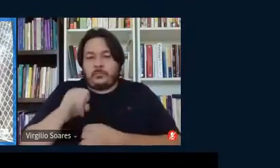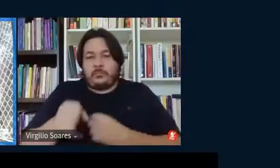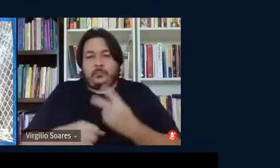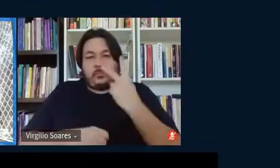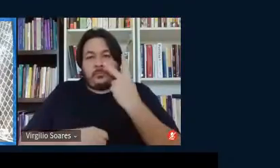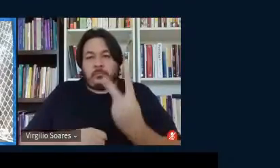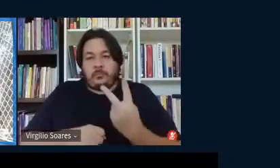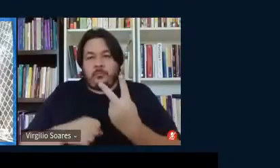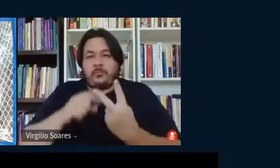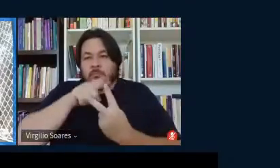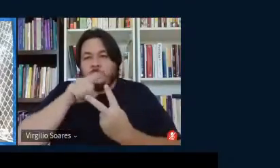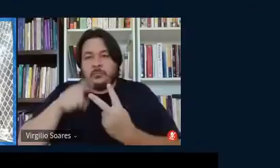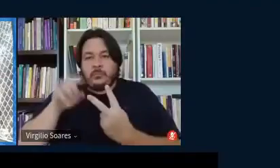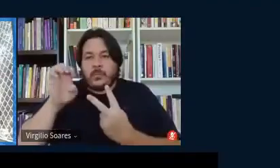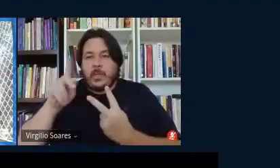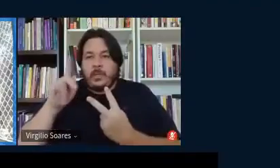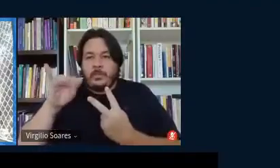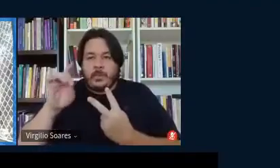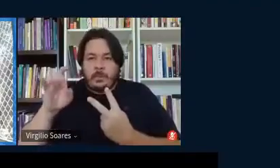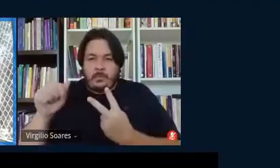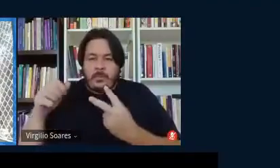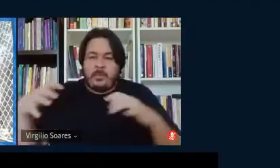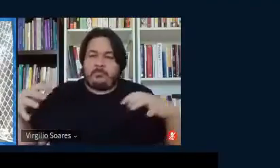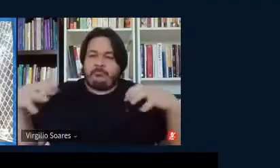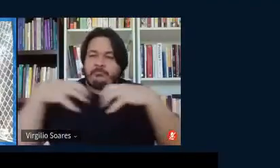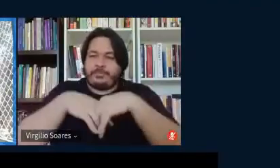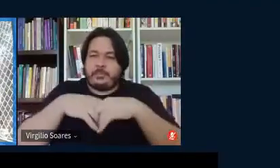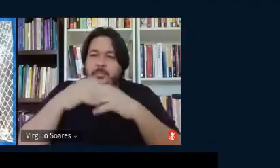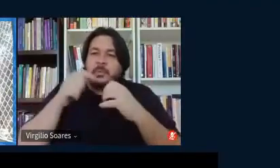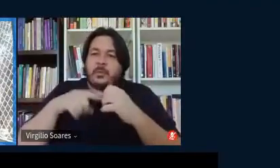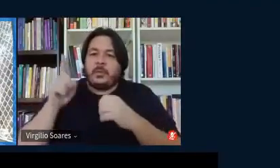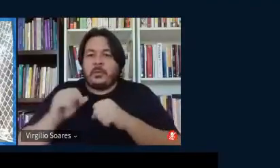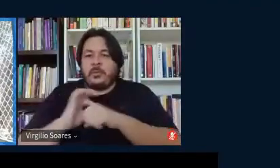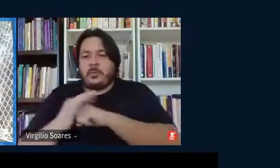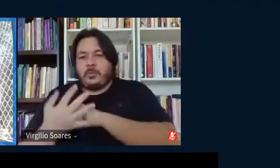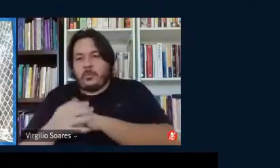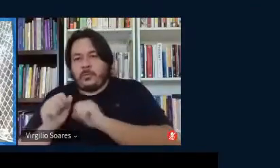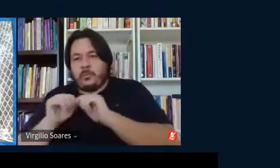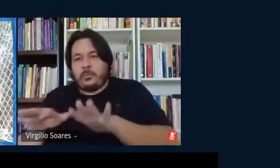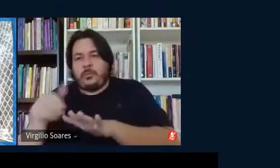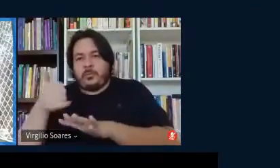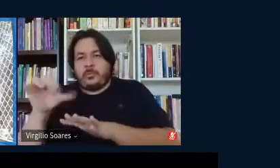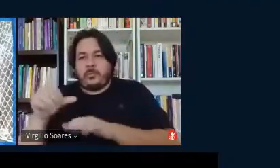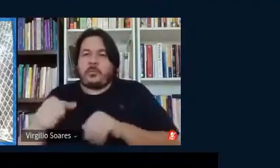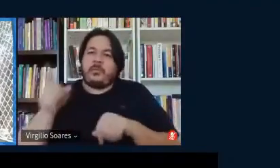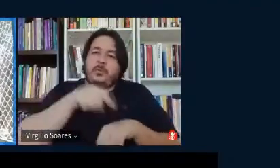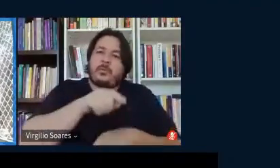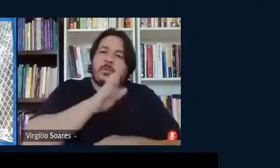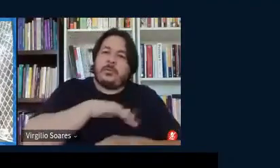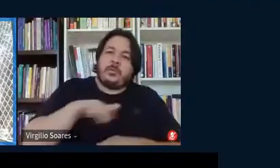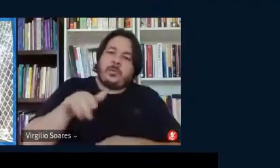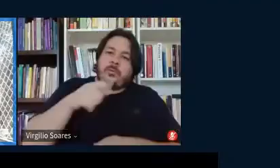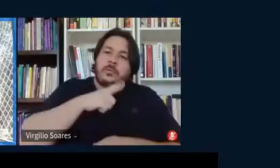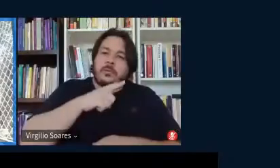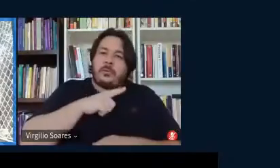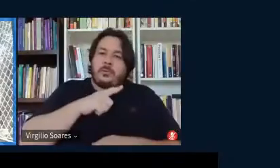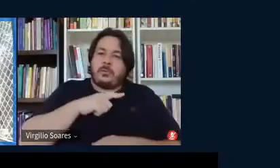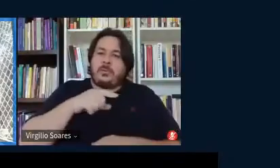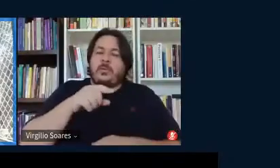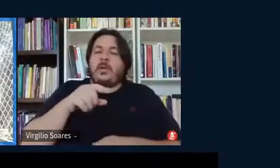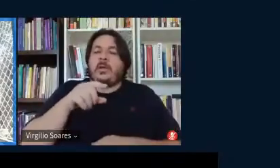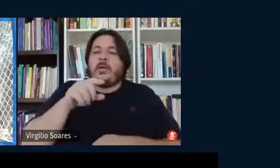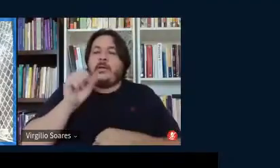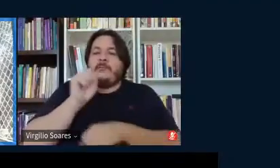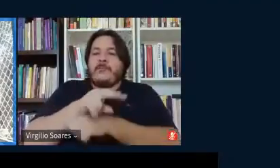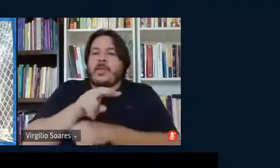Encontram, repercussões do Covid-19 no cuidado e cotidiano de crianças com a síndrome congênita do vírus Zika. Eu